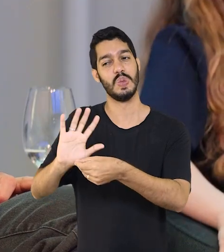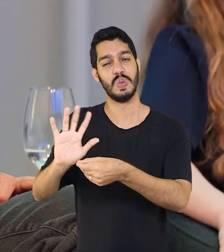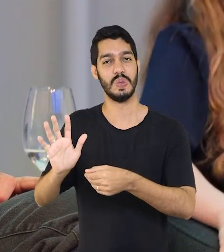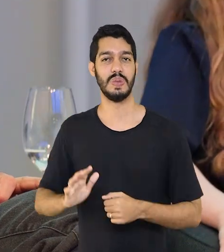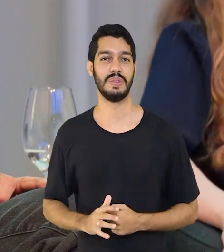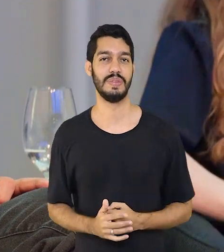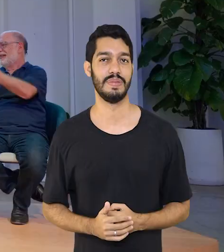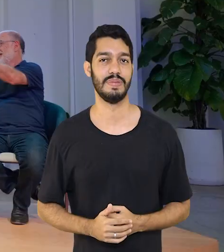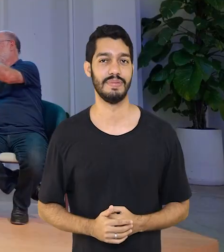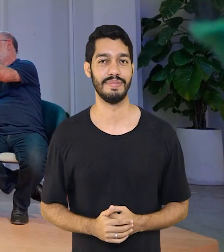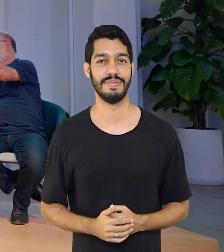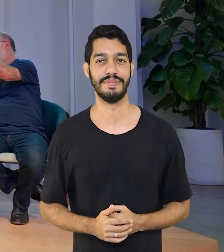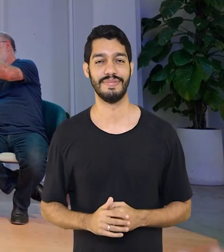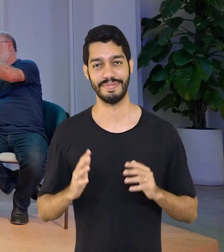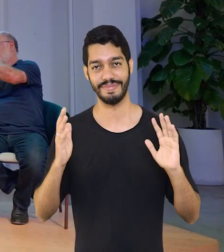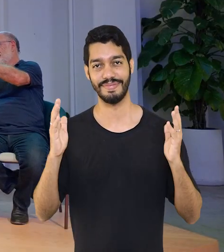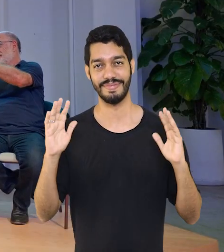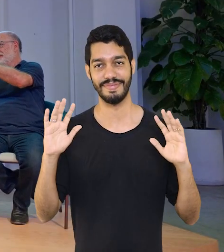É isso, gente, obrigado.